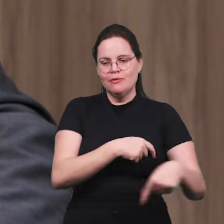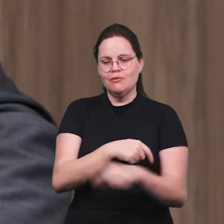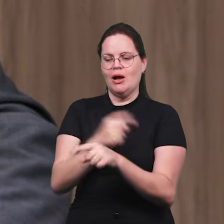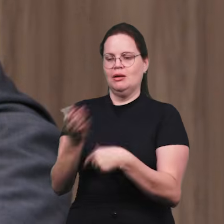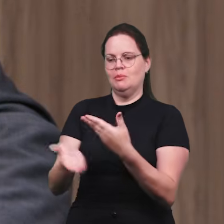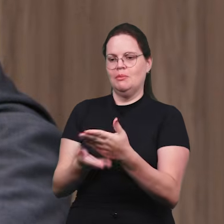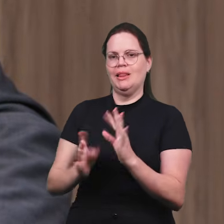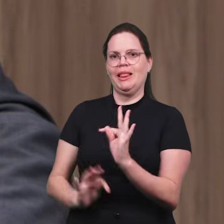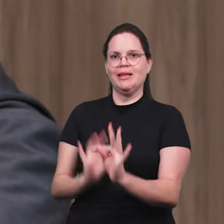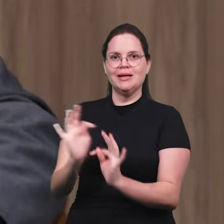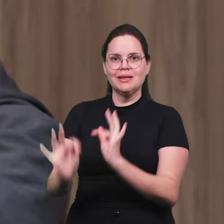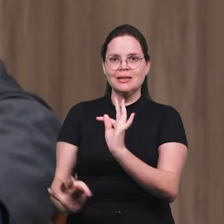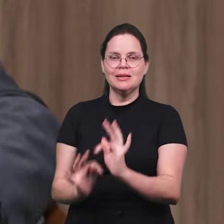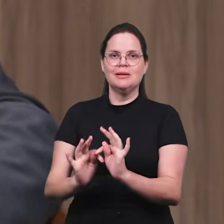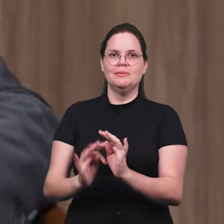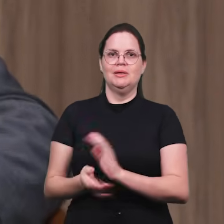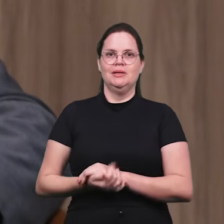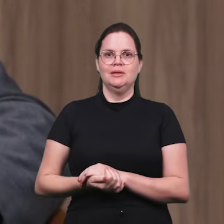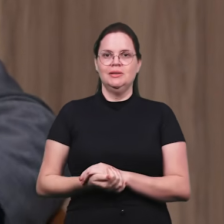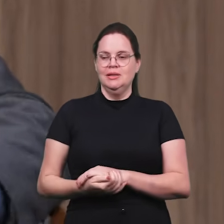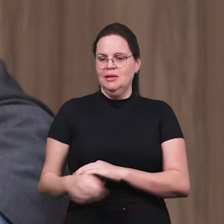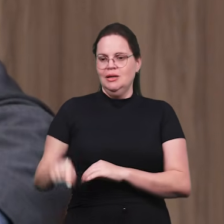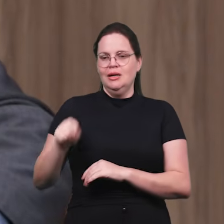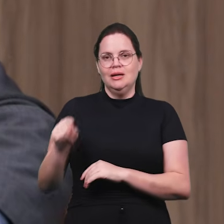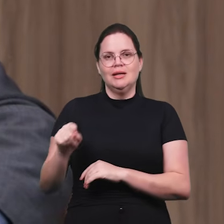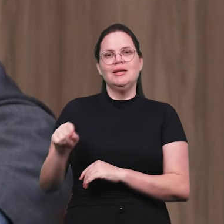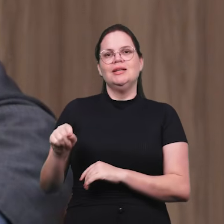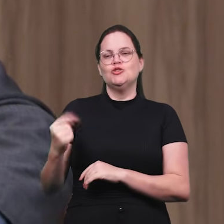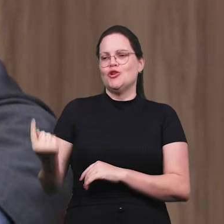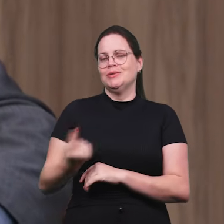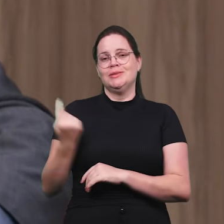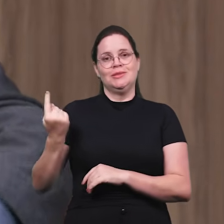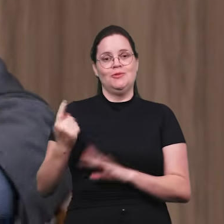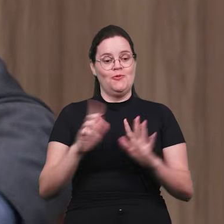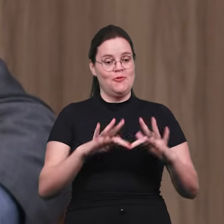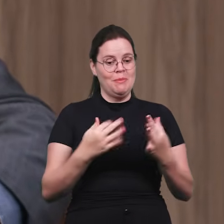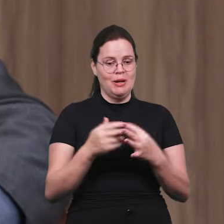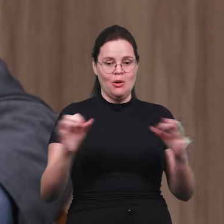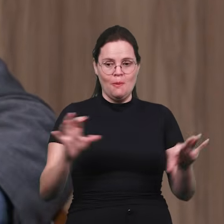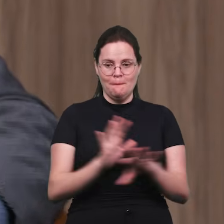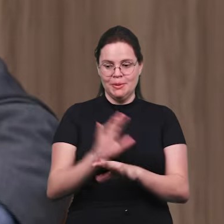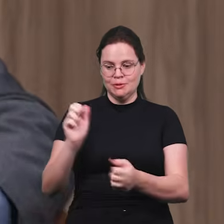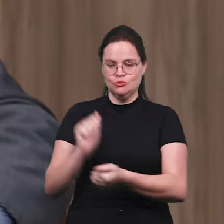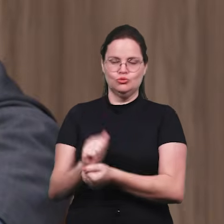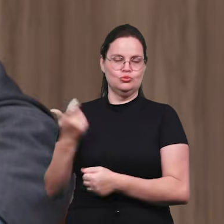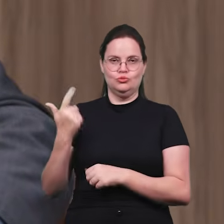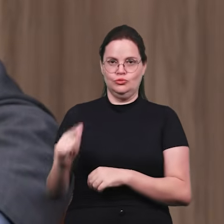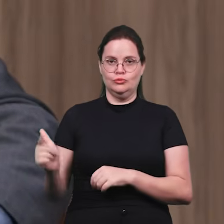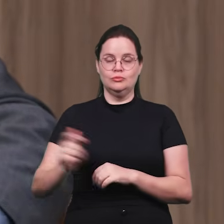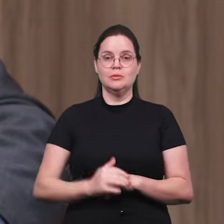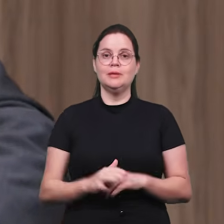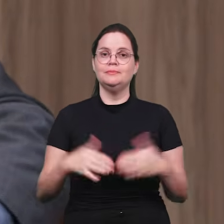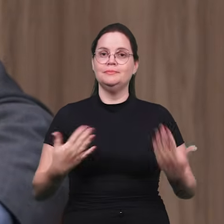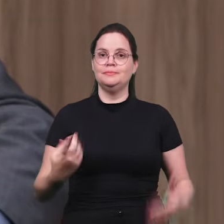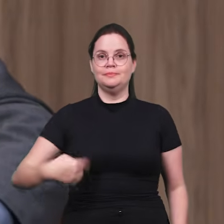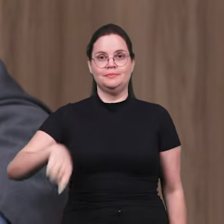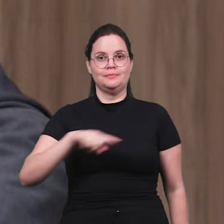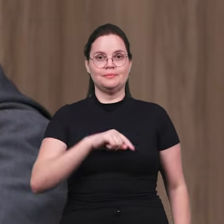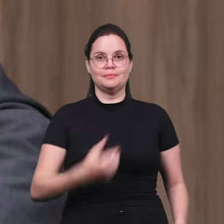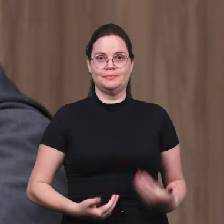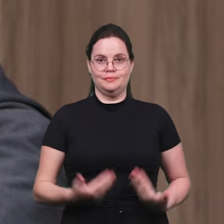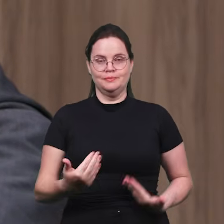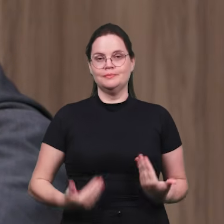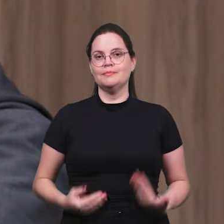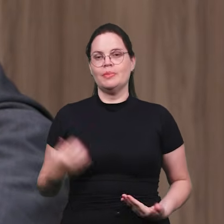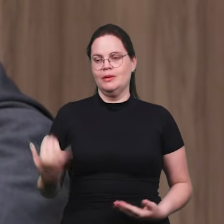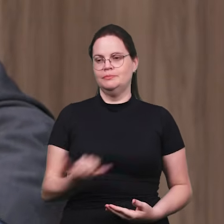tratamento, ele já não tem grande parte da família com ele. Então nós, enquanto igreja, é fundamental